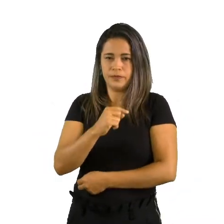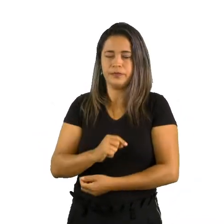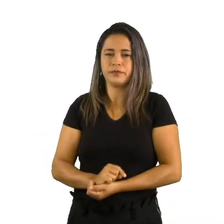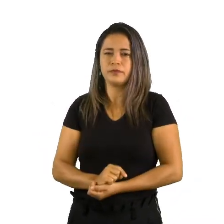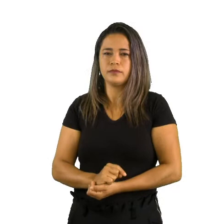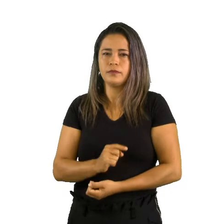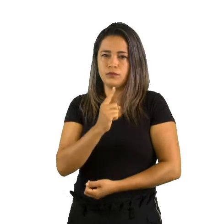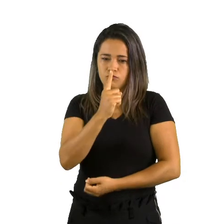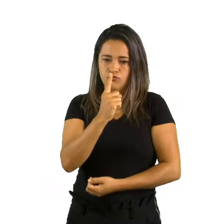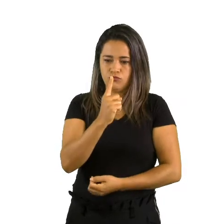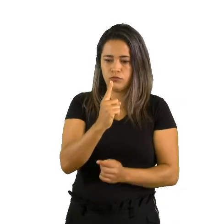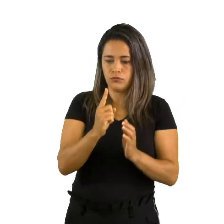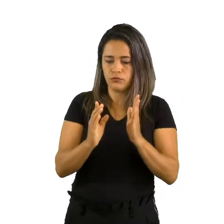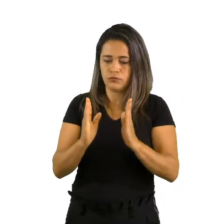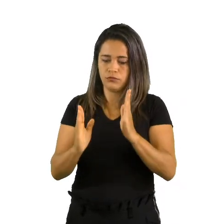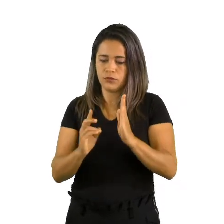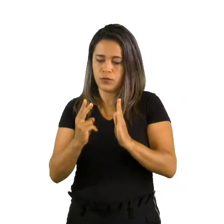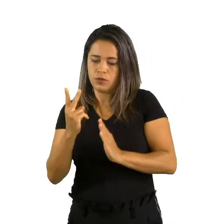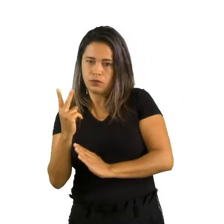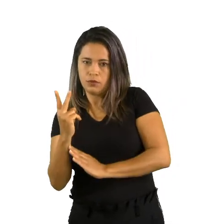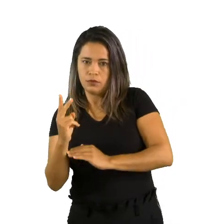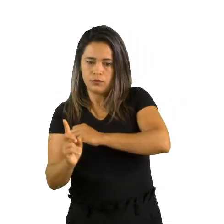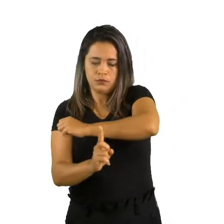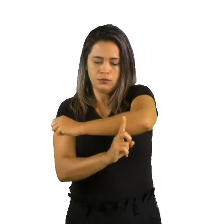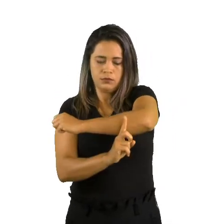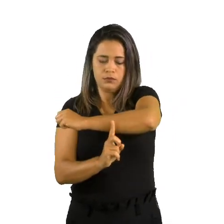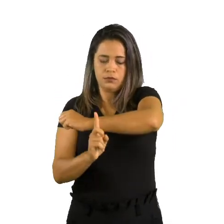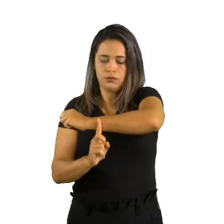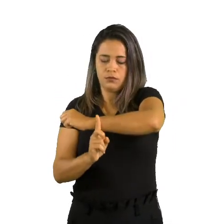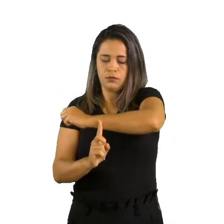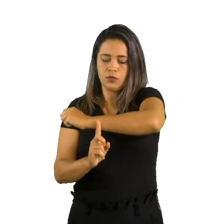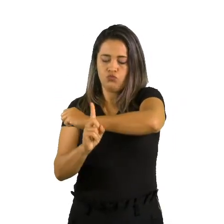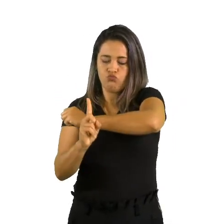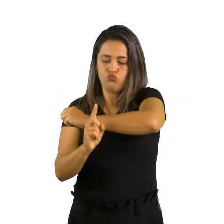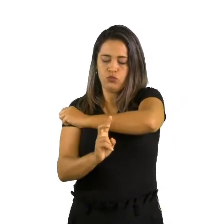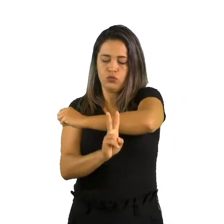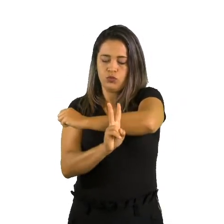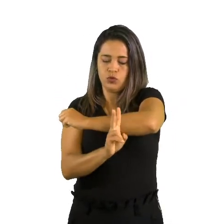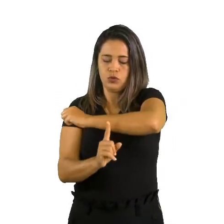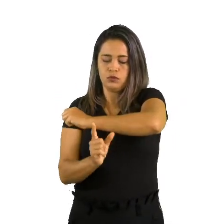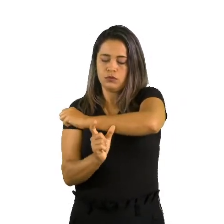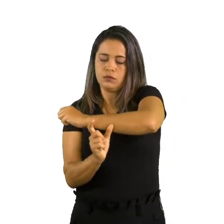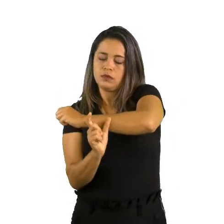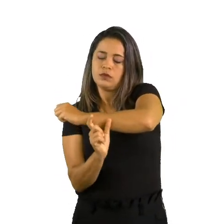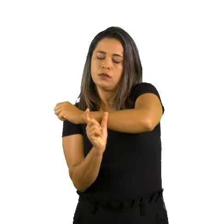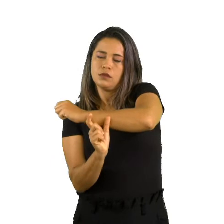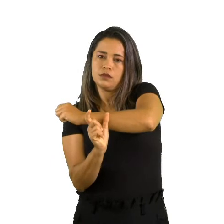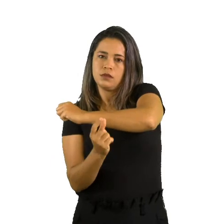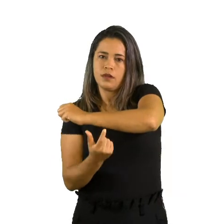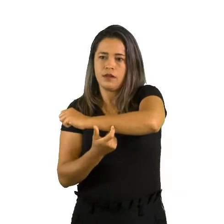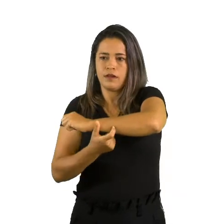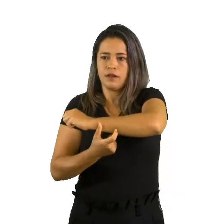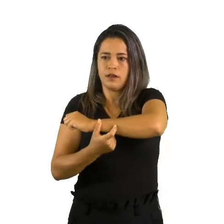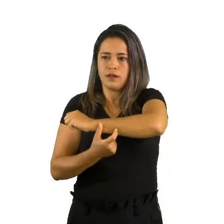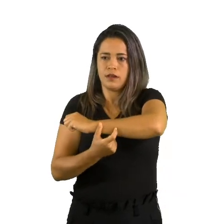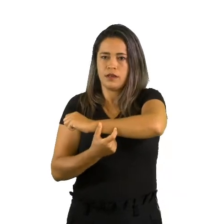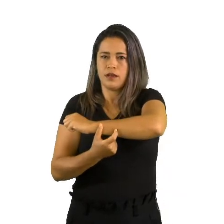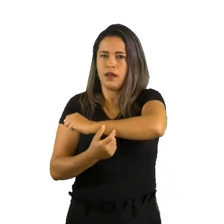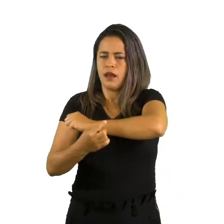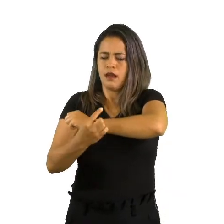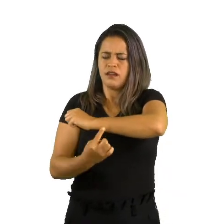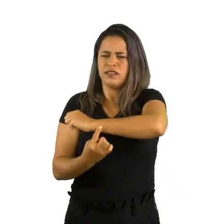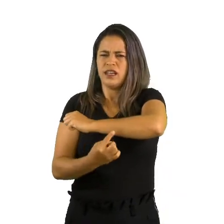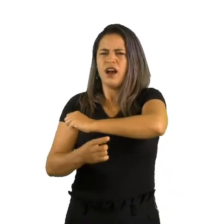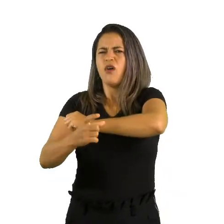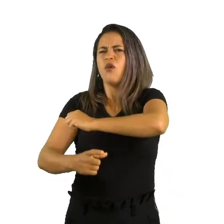o 2, né? Eu sei que ele vai ficar mais ou menos ali. Mas onde exatamente ele vai ficar? Se eu pegar